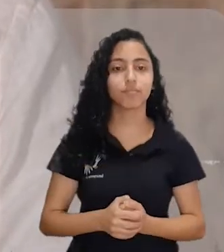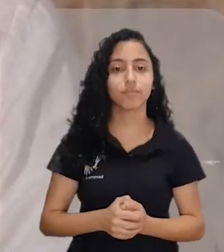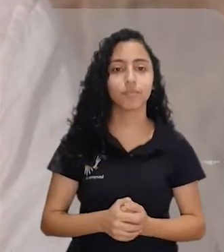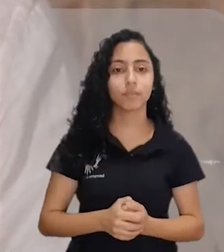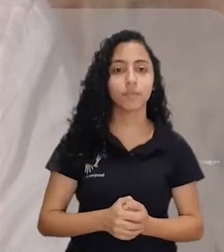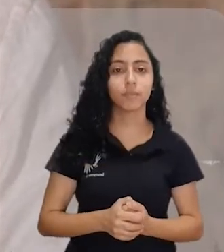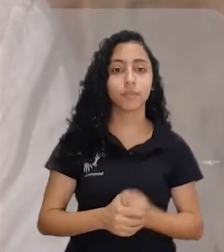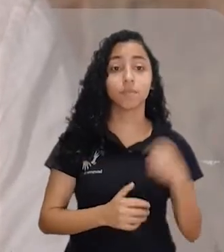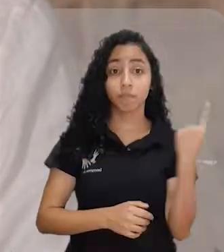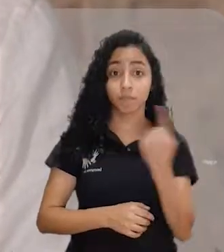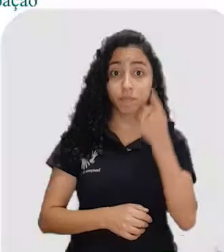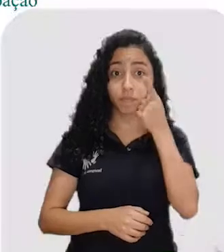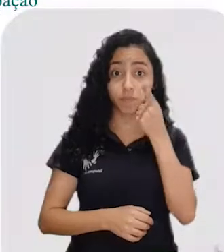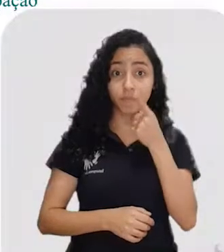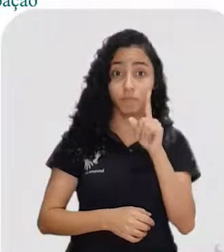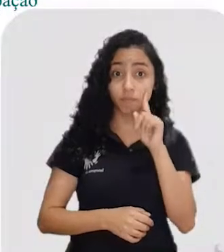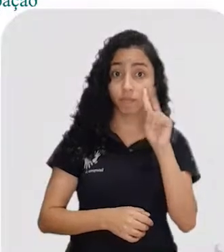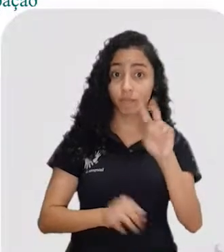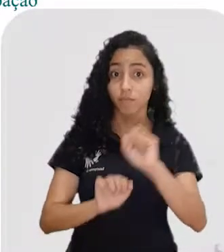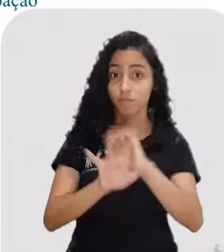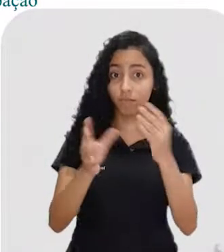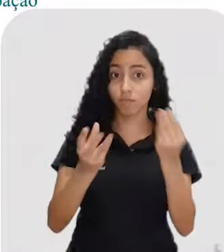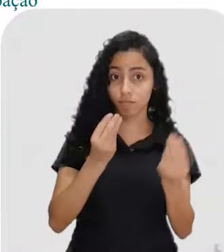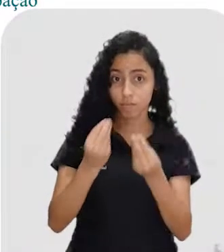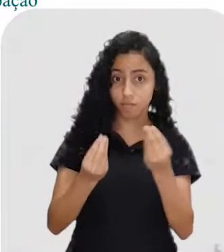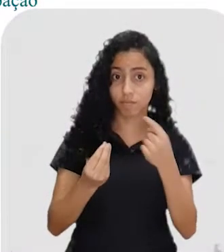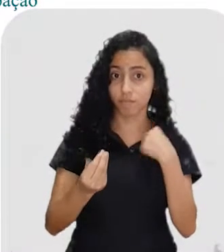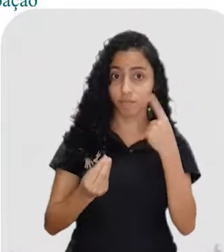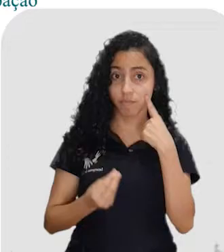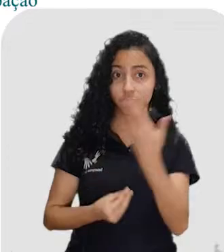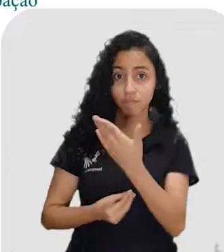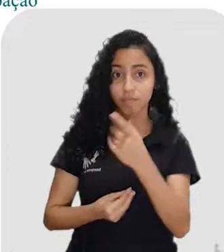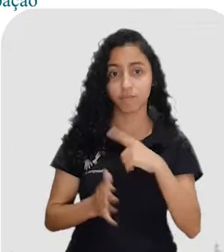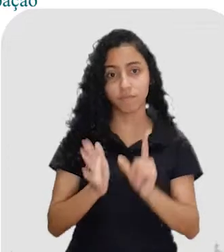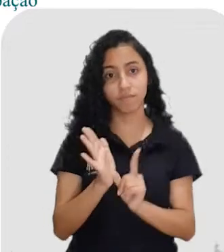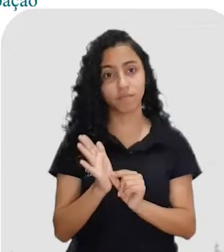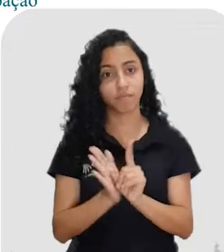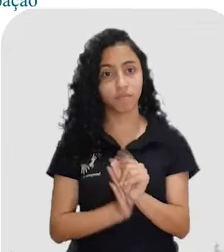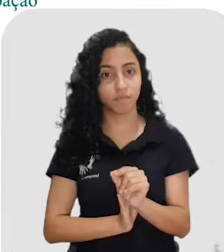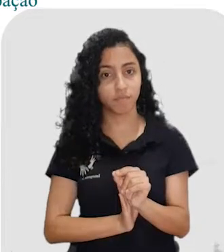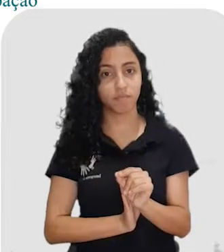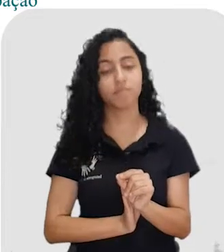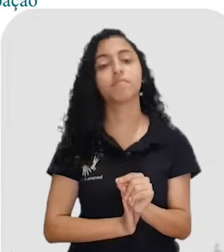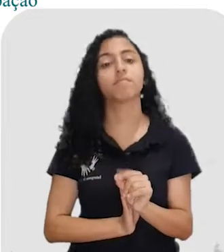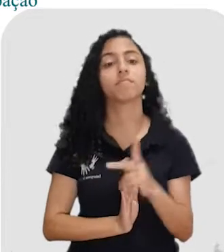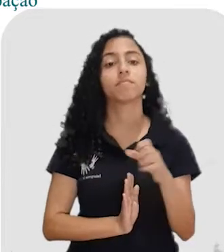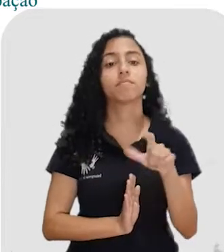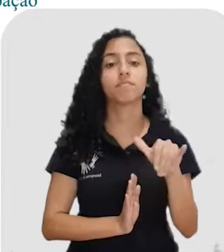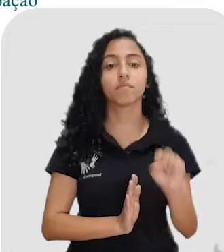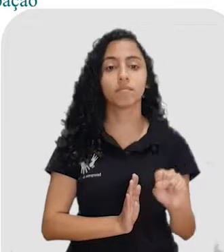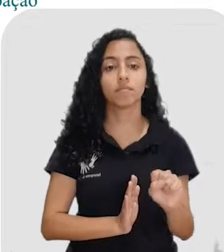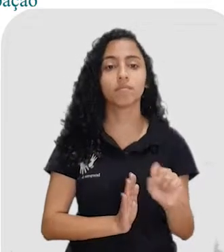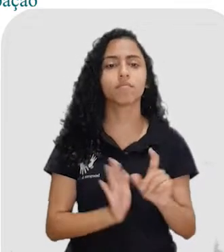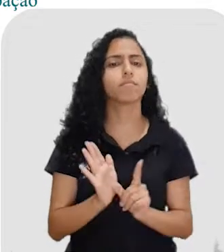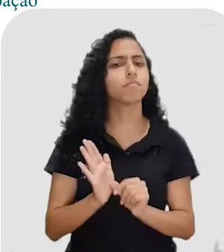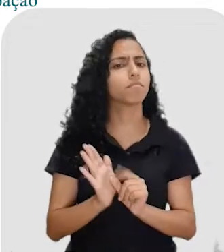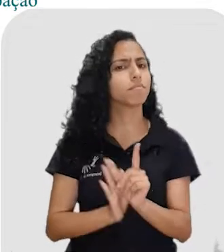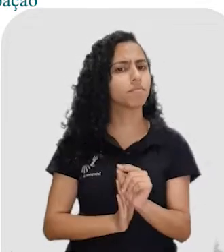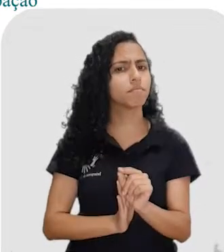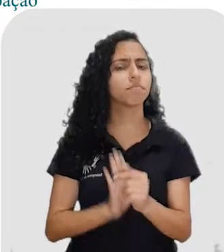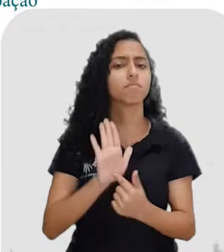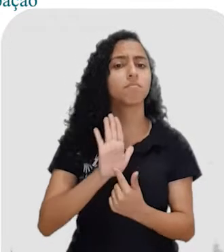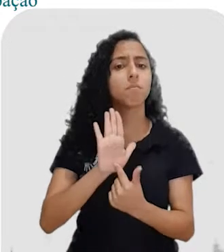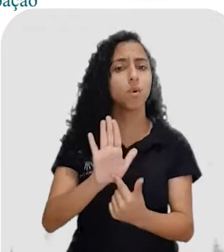recuperação desses ecossistemas. Para a gente conseguir ver isso de maneira mais clara, eu trouxe aqui esse exemplo desse artigo